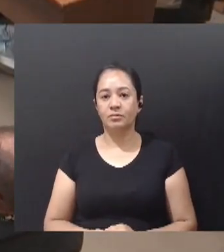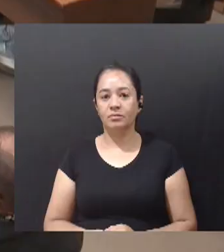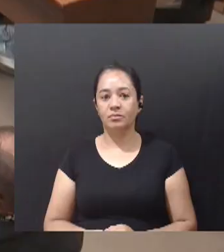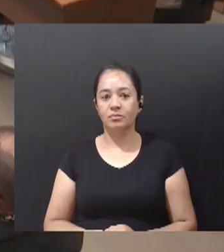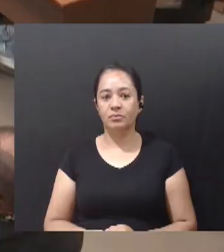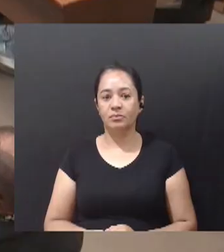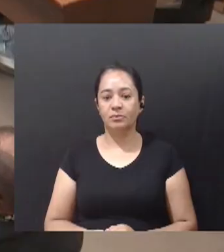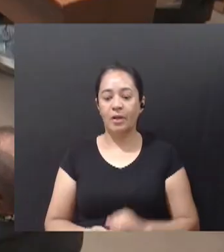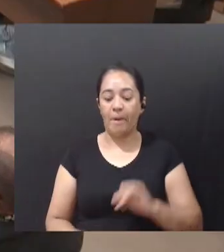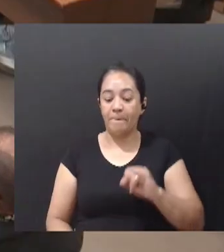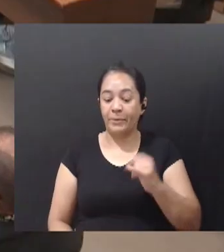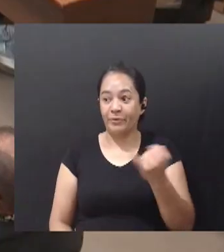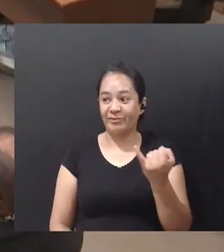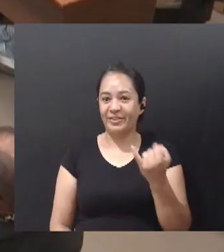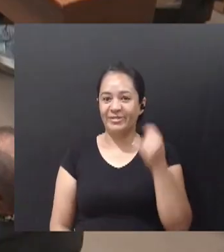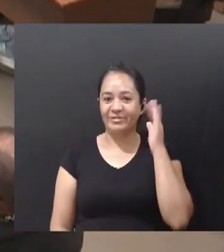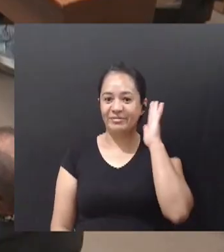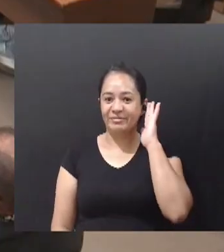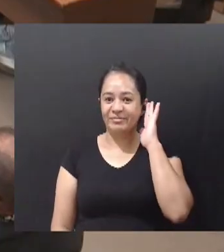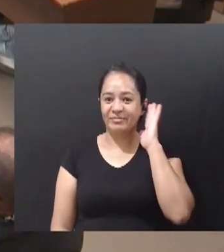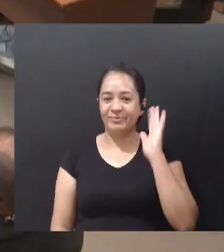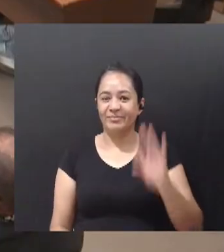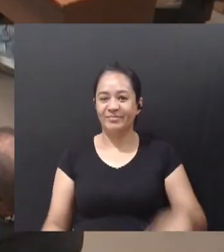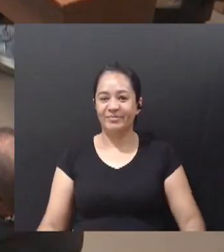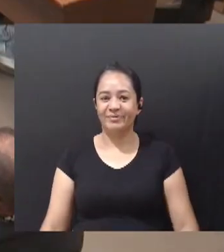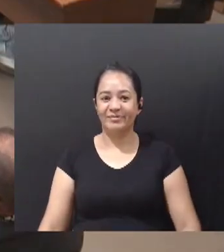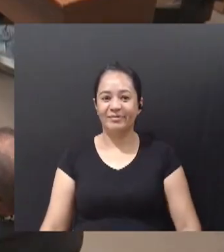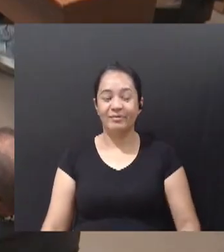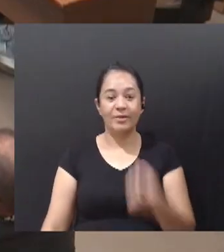aproveite. Boa noite a todos.